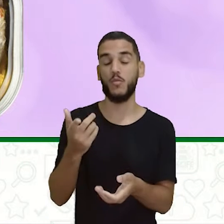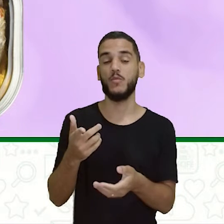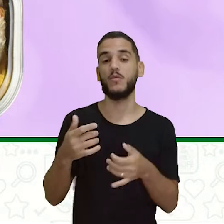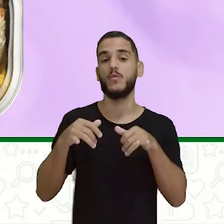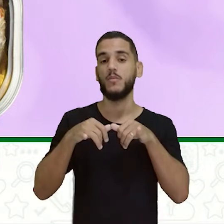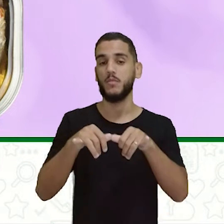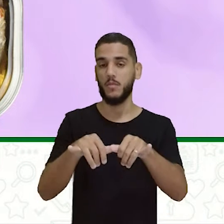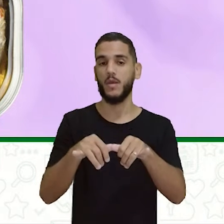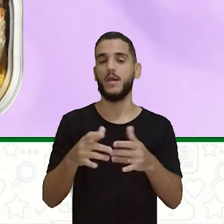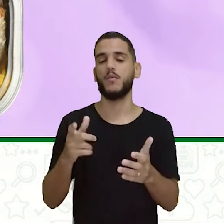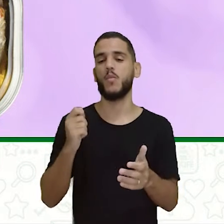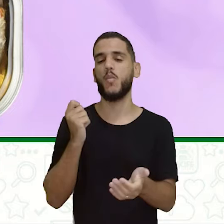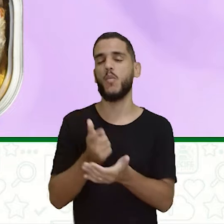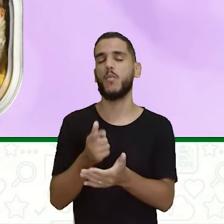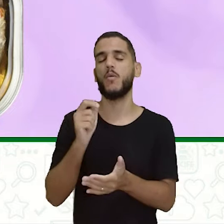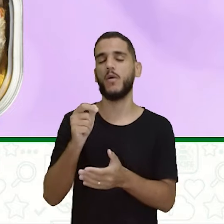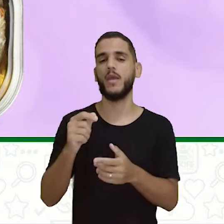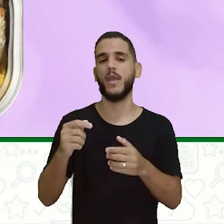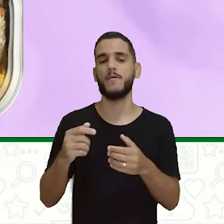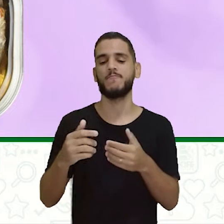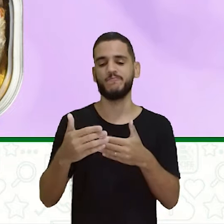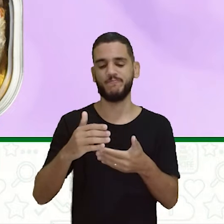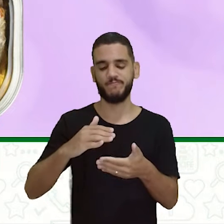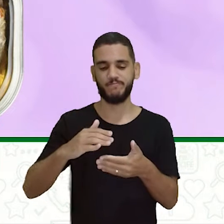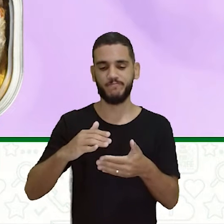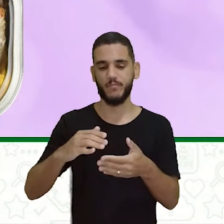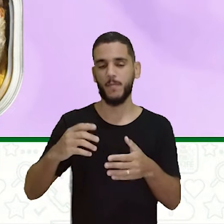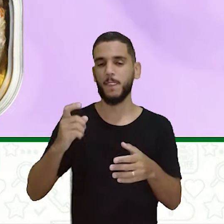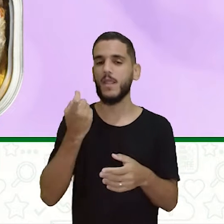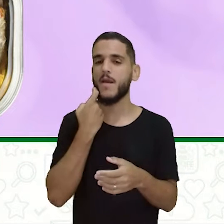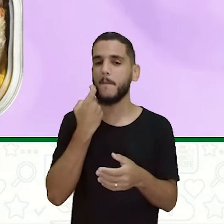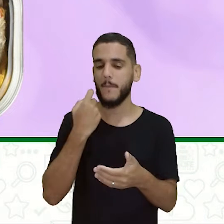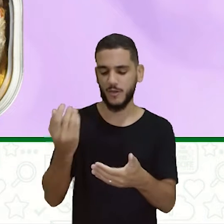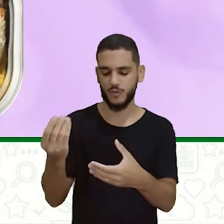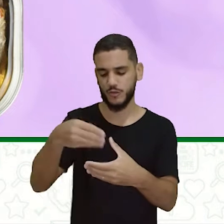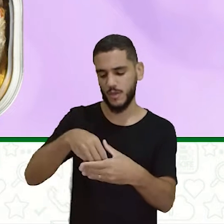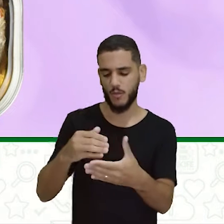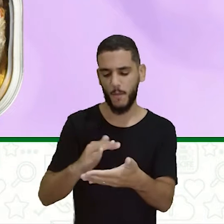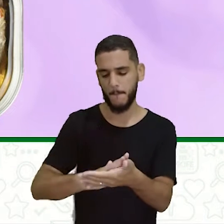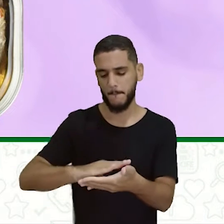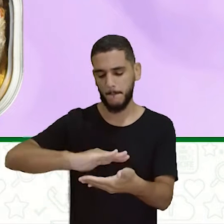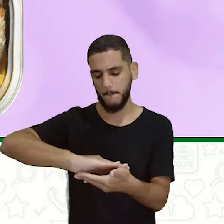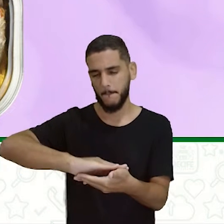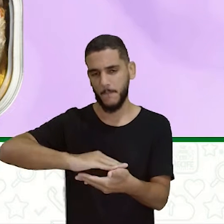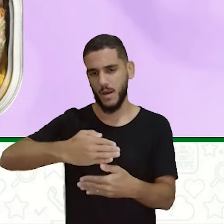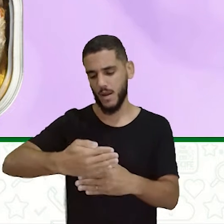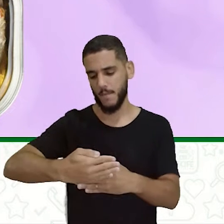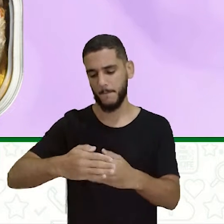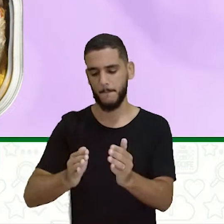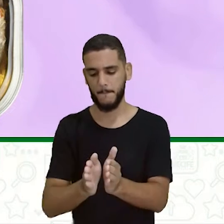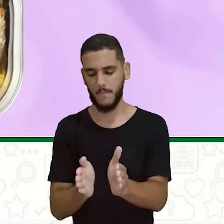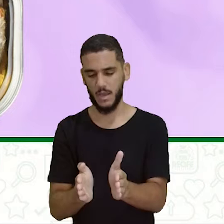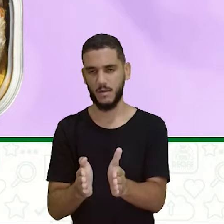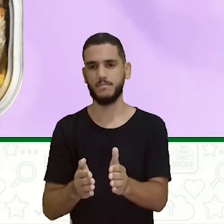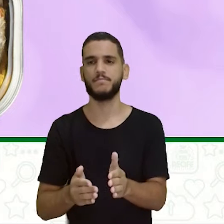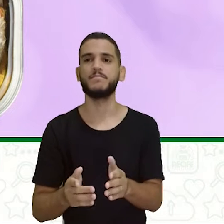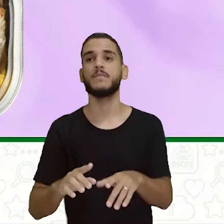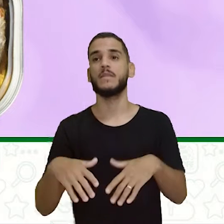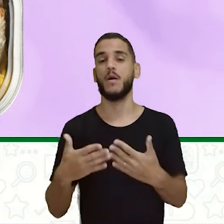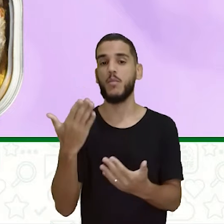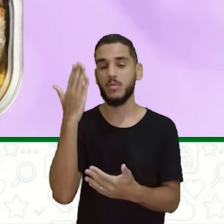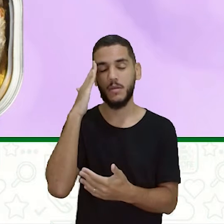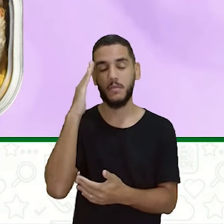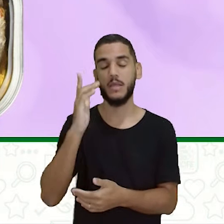latas de sardinha contendo 20 unidades. A caixa contém 20 unidades. Sabendo que cada